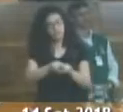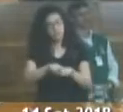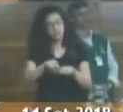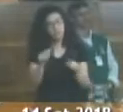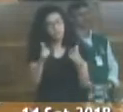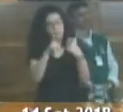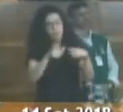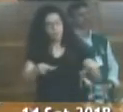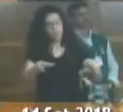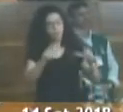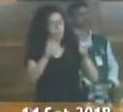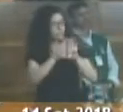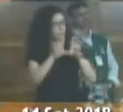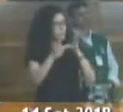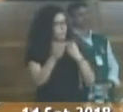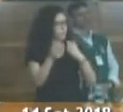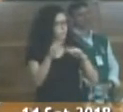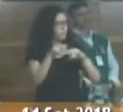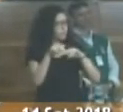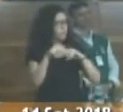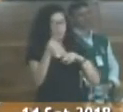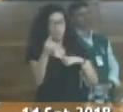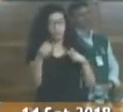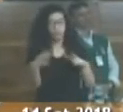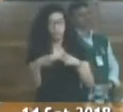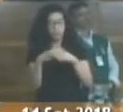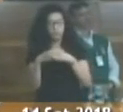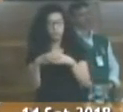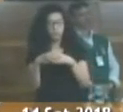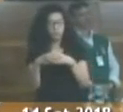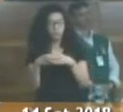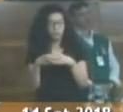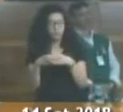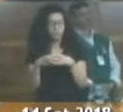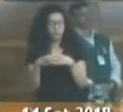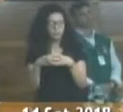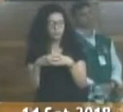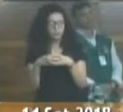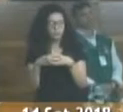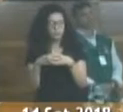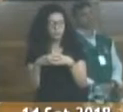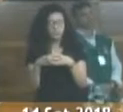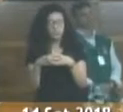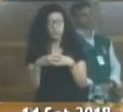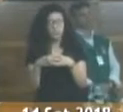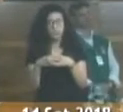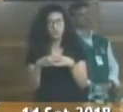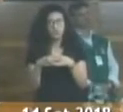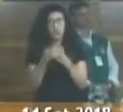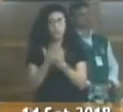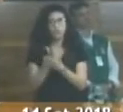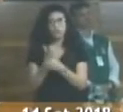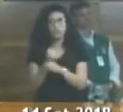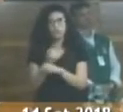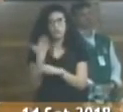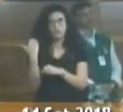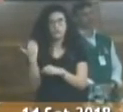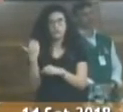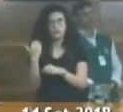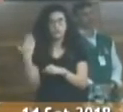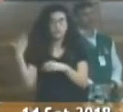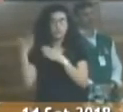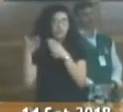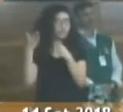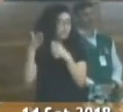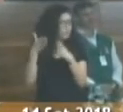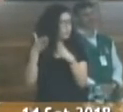esvaziamento de uma comunidade por conta de um grupo que existe ali, que chegou, em algum momento, alguns anos atrás, chegou, inclusive,